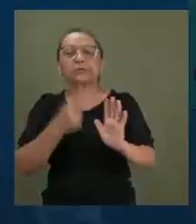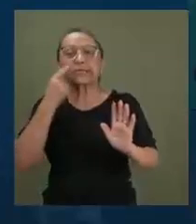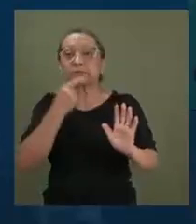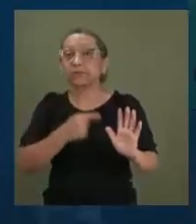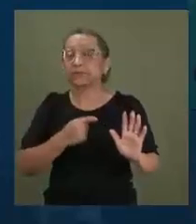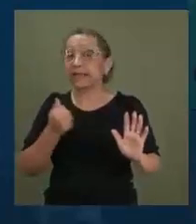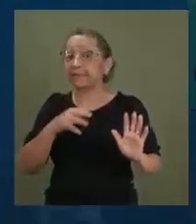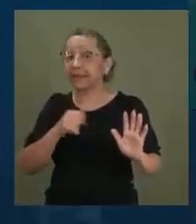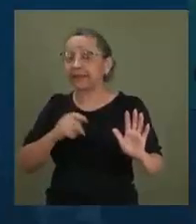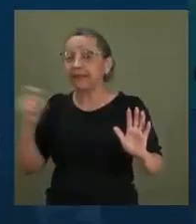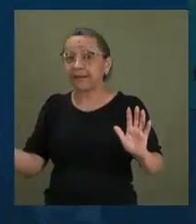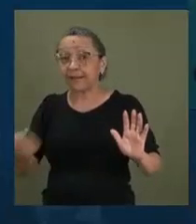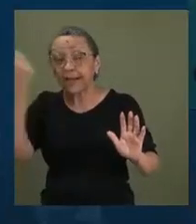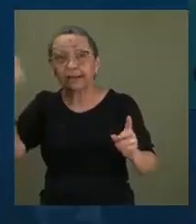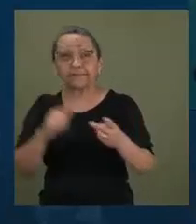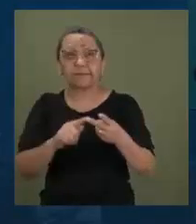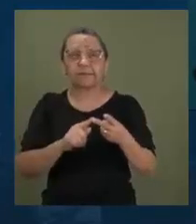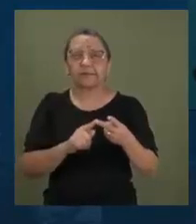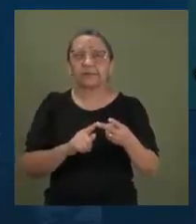graves, nanopartículas lipídicas,